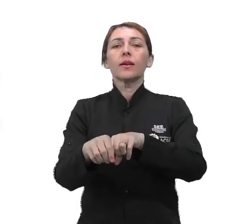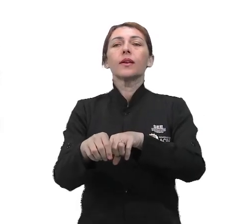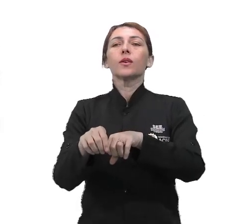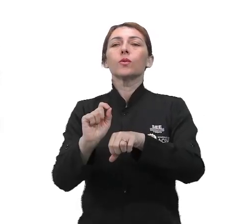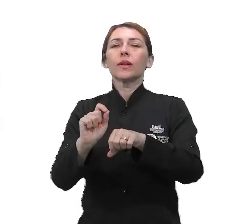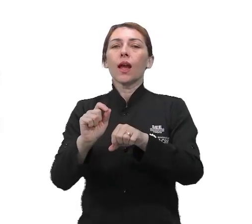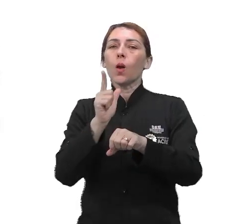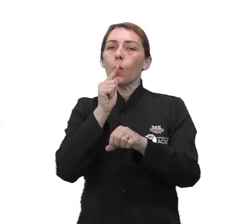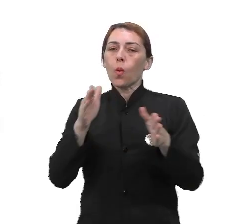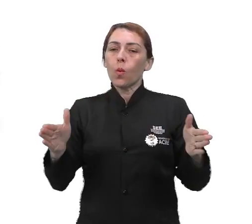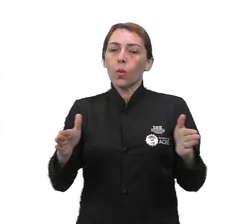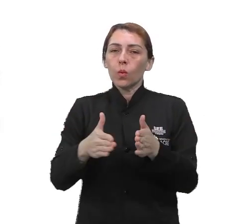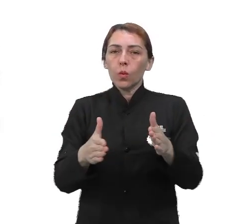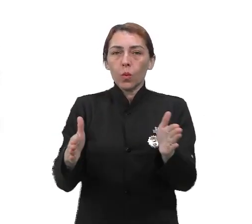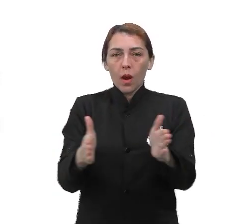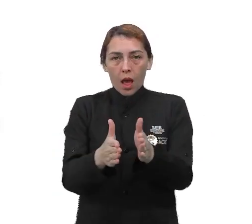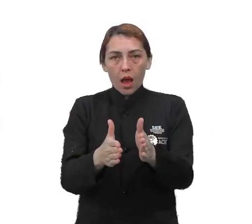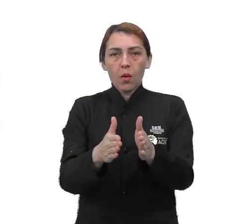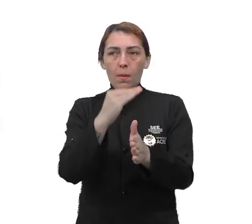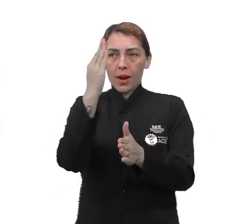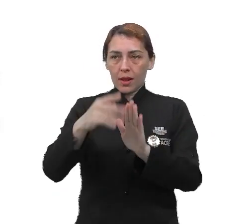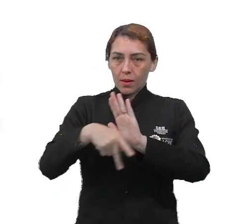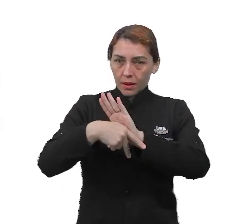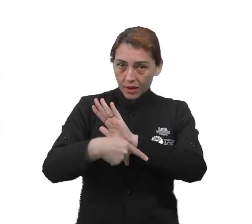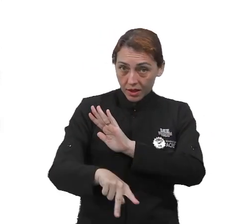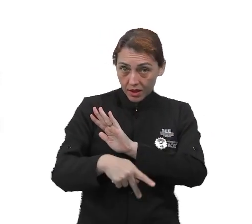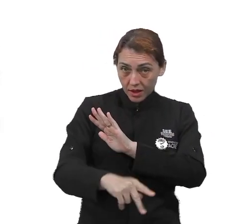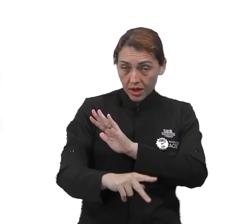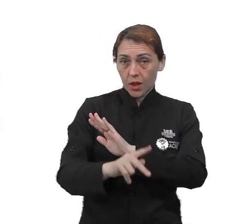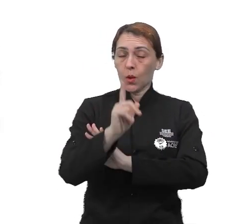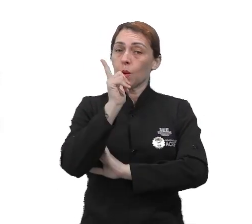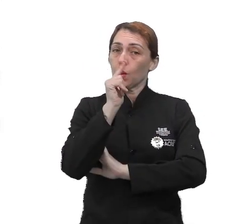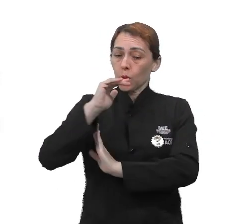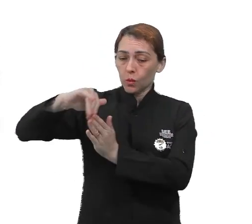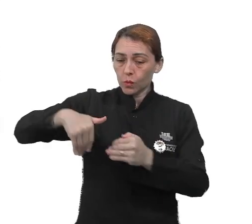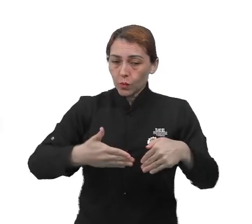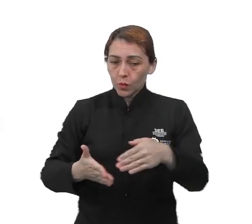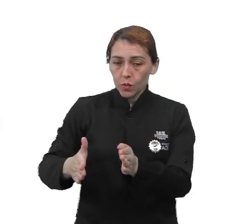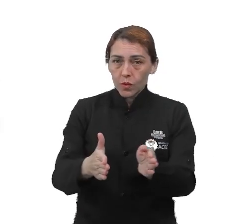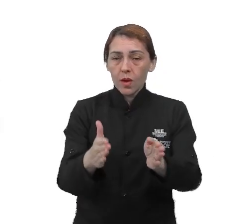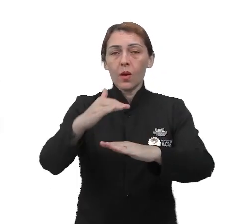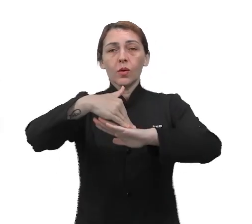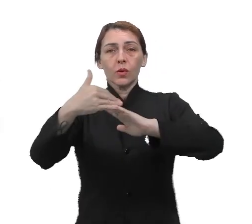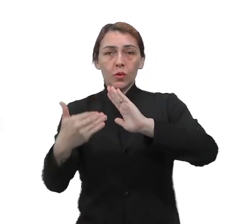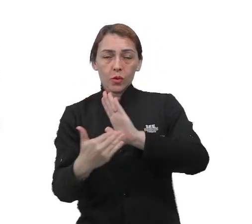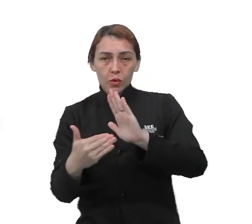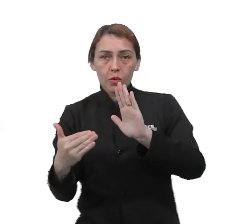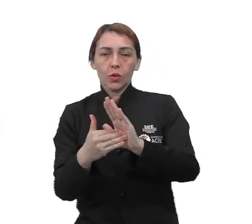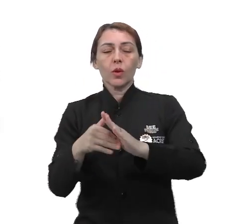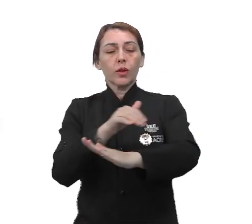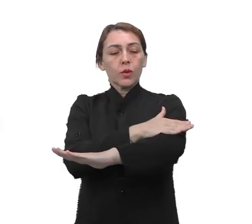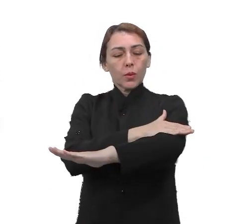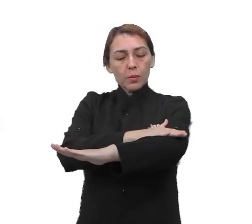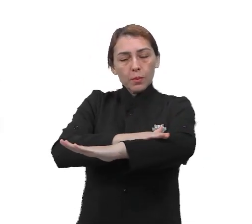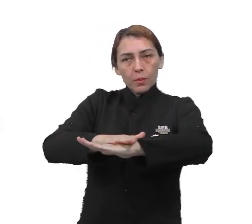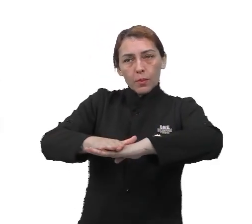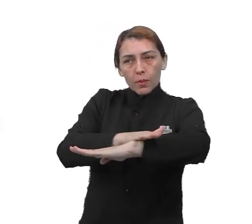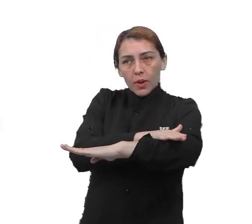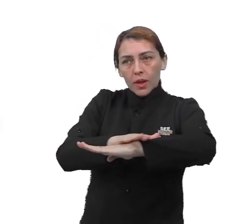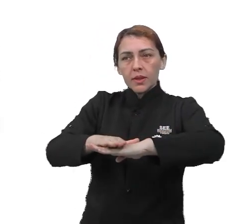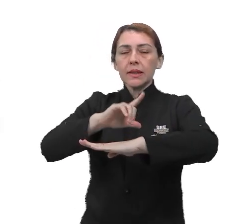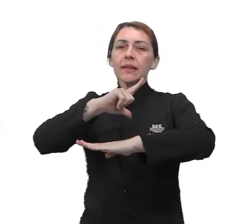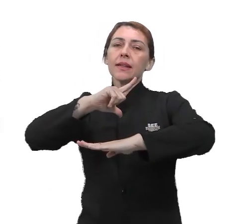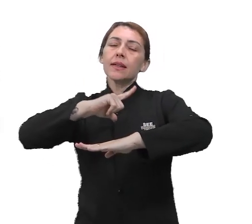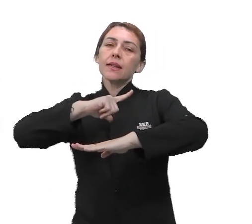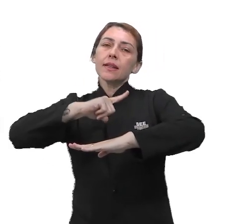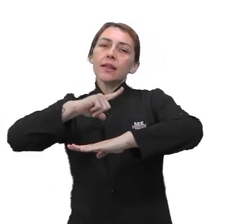Brasil, a nossa parte aqui, fluvial, parte dos rios, é toda aí de planície, tá? Então, nós temos